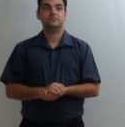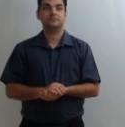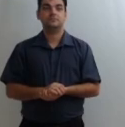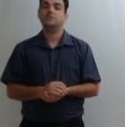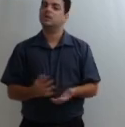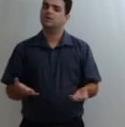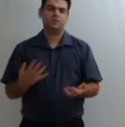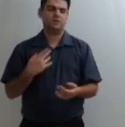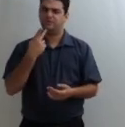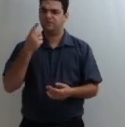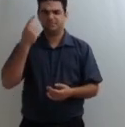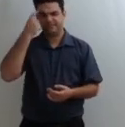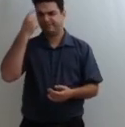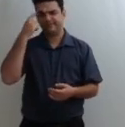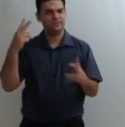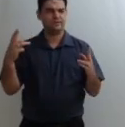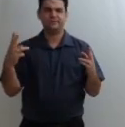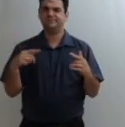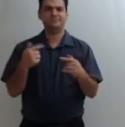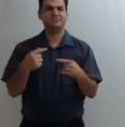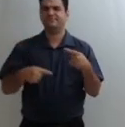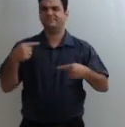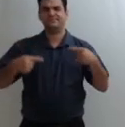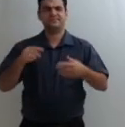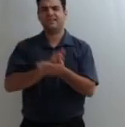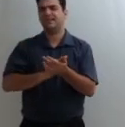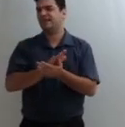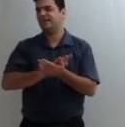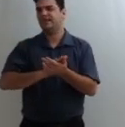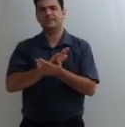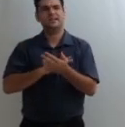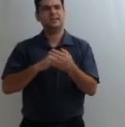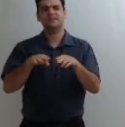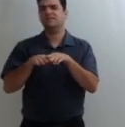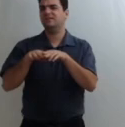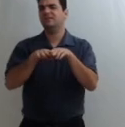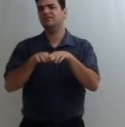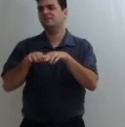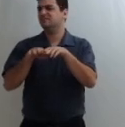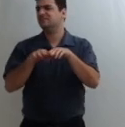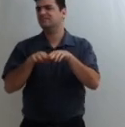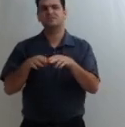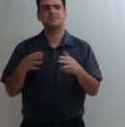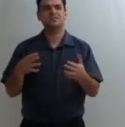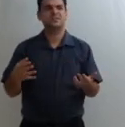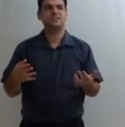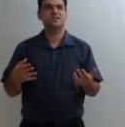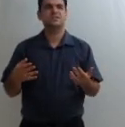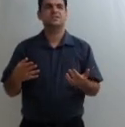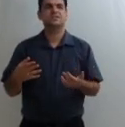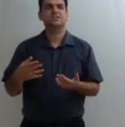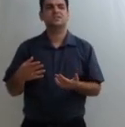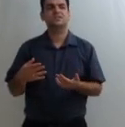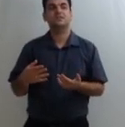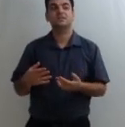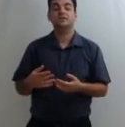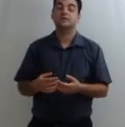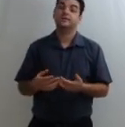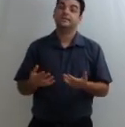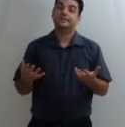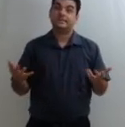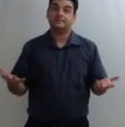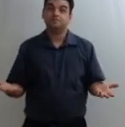divergência. Não há. Não me pareceu também haver divergência. Então,